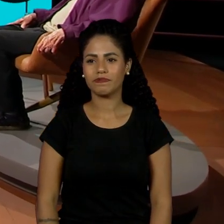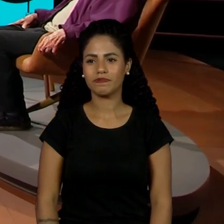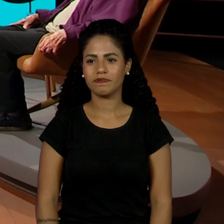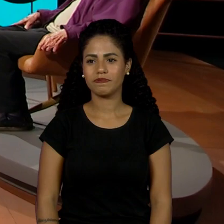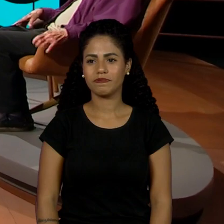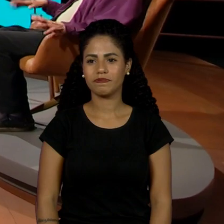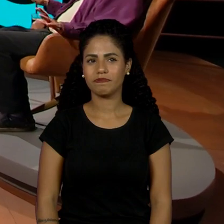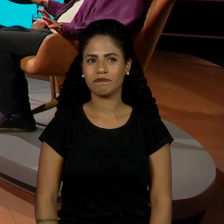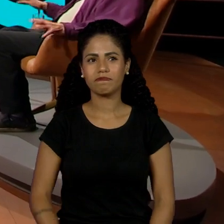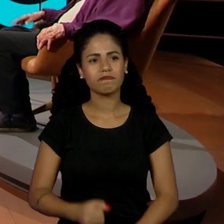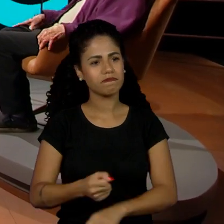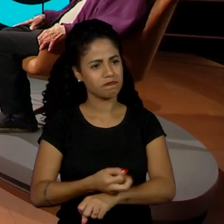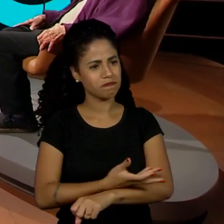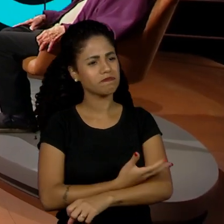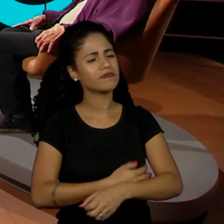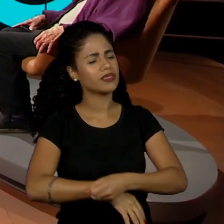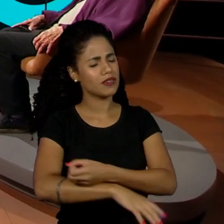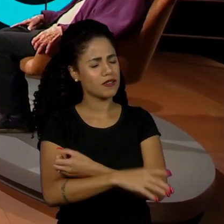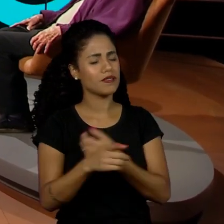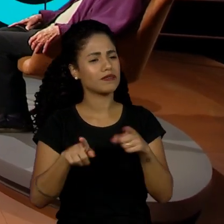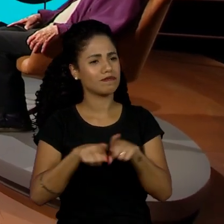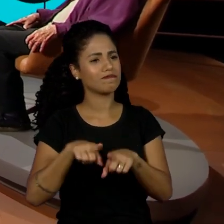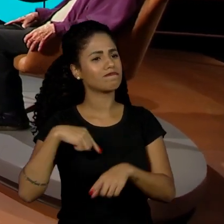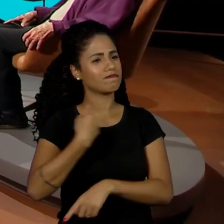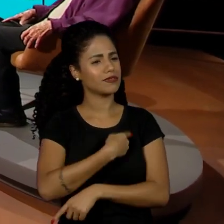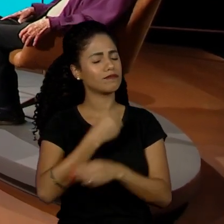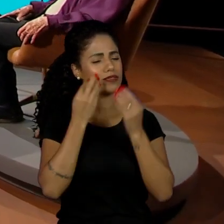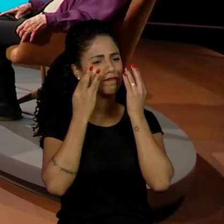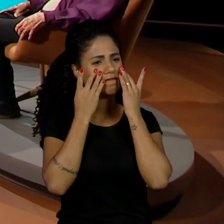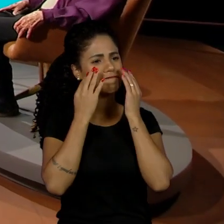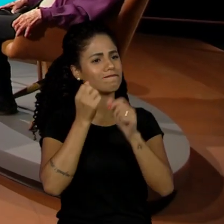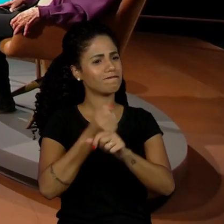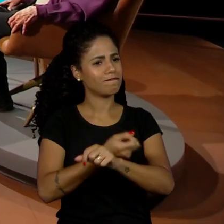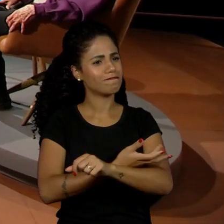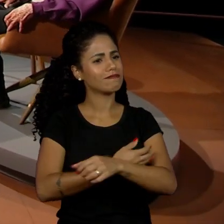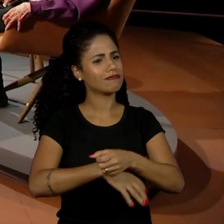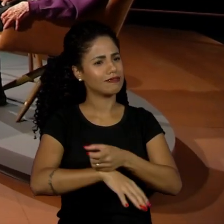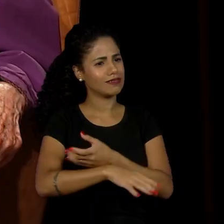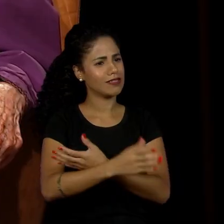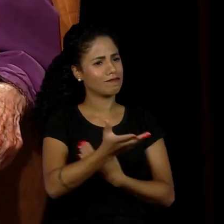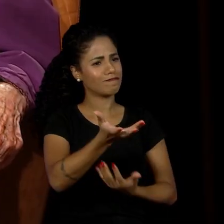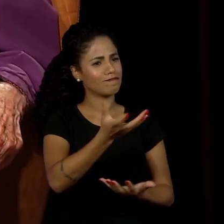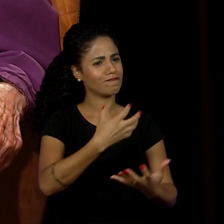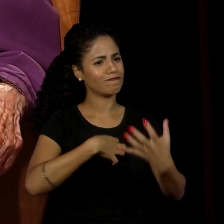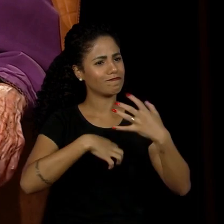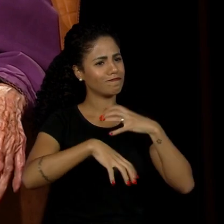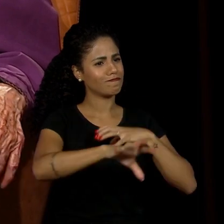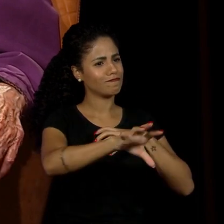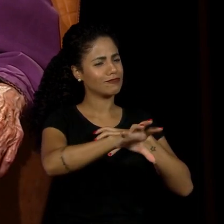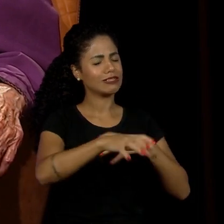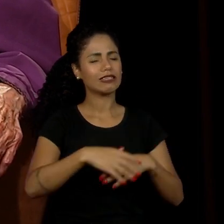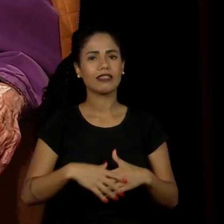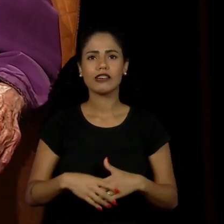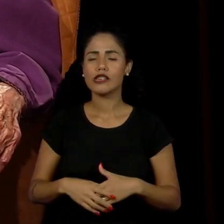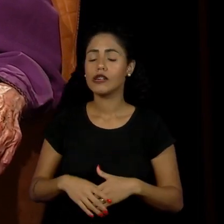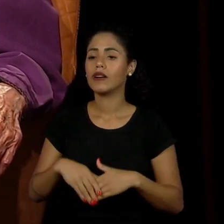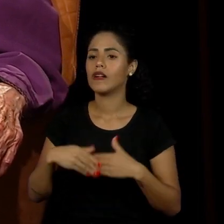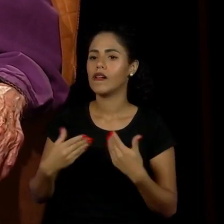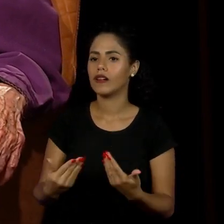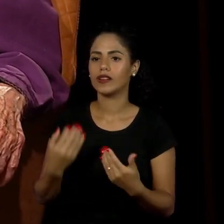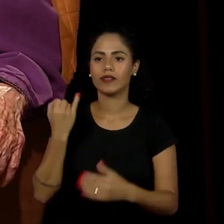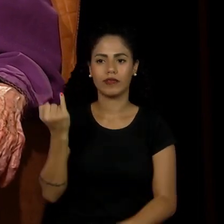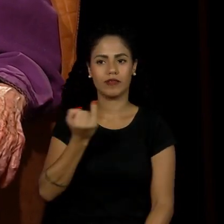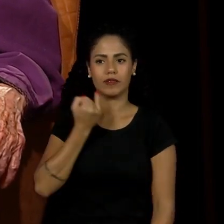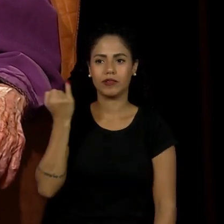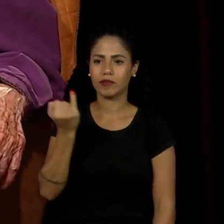É muita emoção. Mas A gente também está emocionado. A sua emoção também nos emociona. eu fiz um balé que foi muito